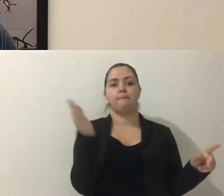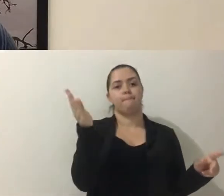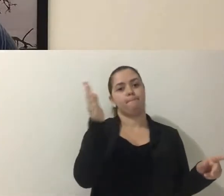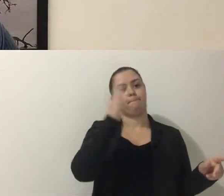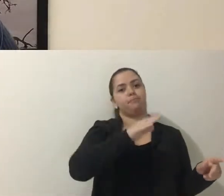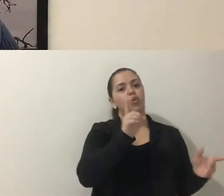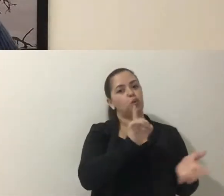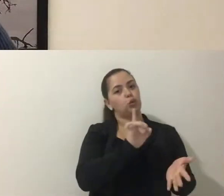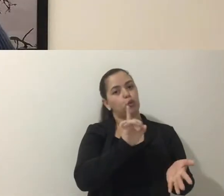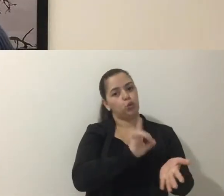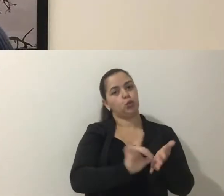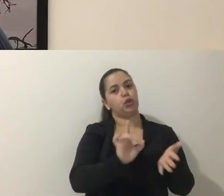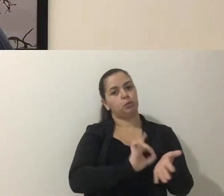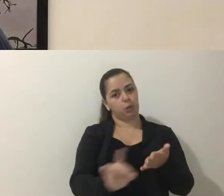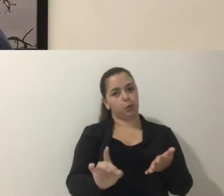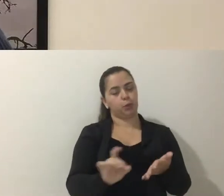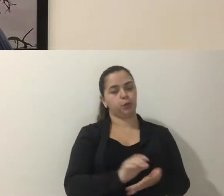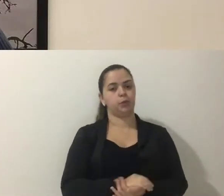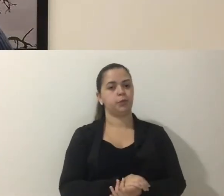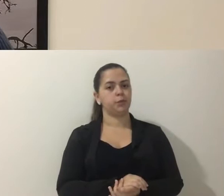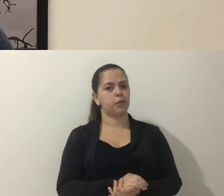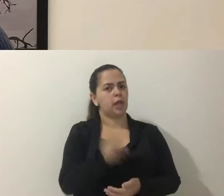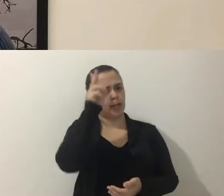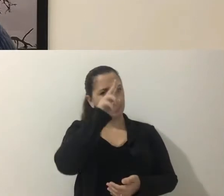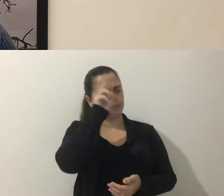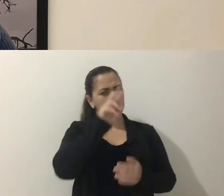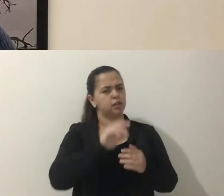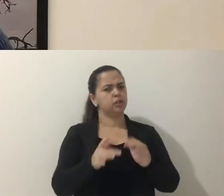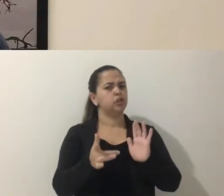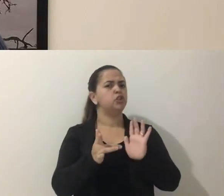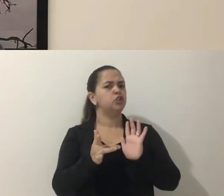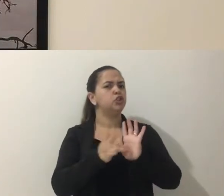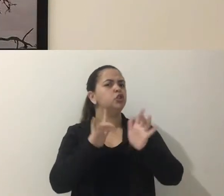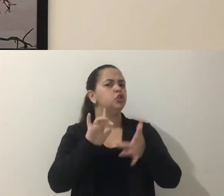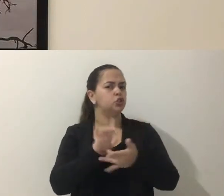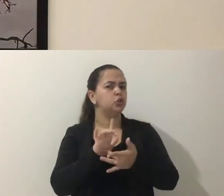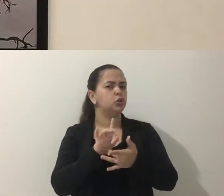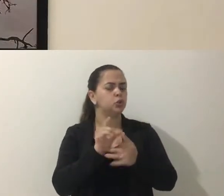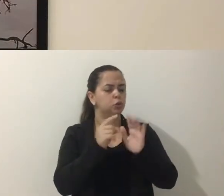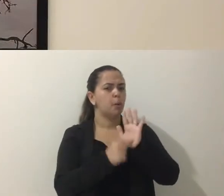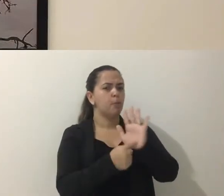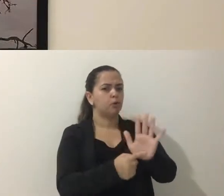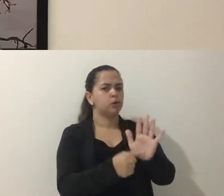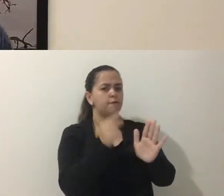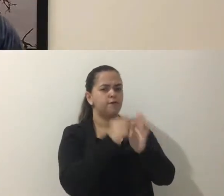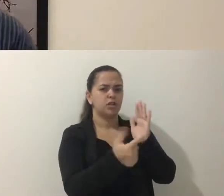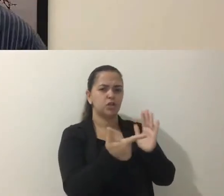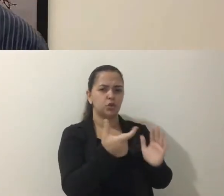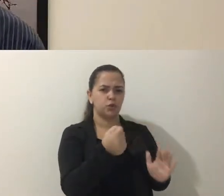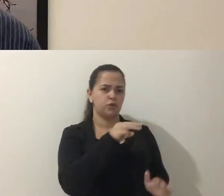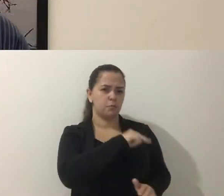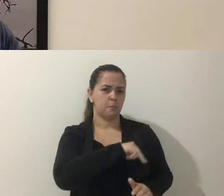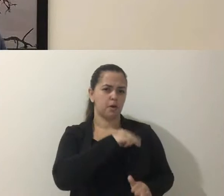maligno. Lembrando que o desafio de Jesus aos seus discípulos está lá no versículo 20 de Mateus